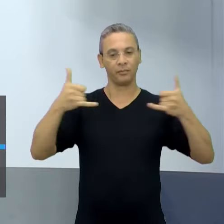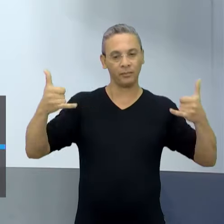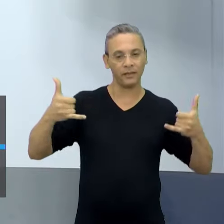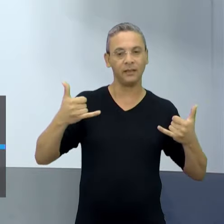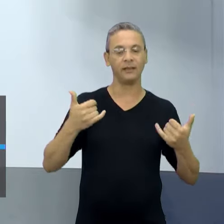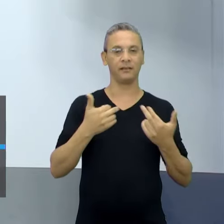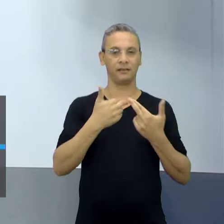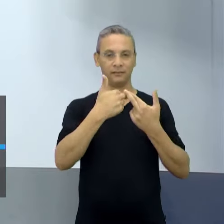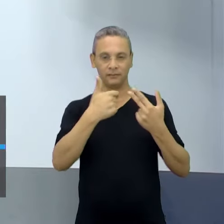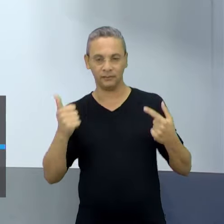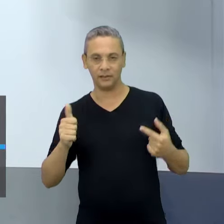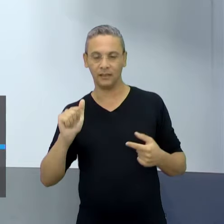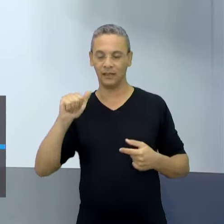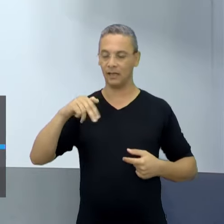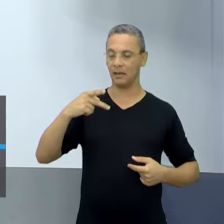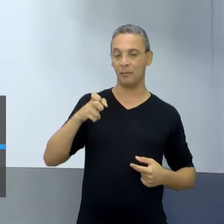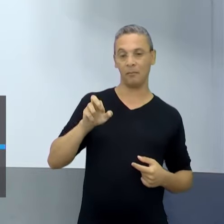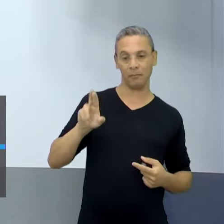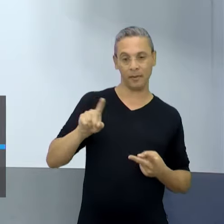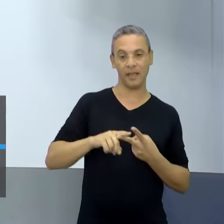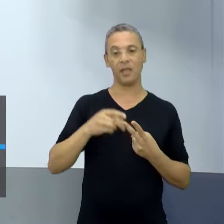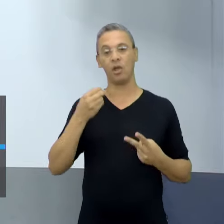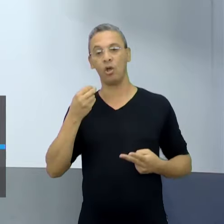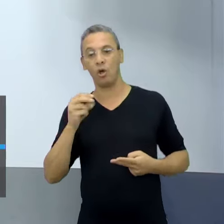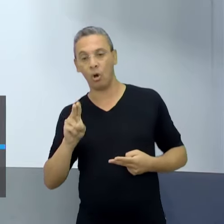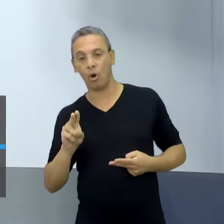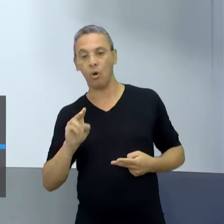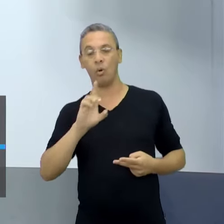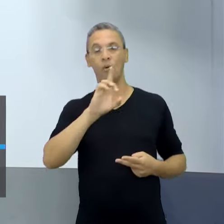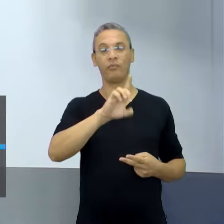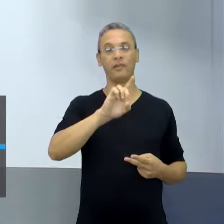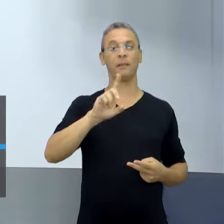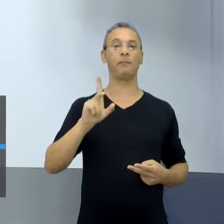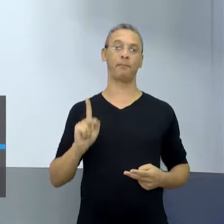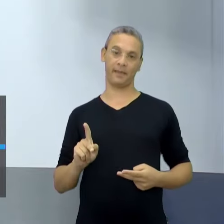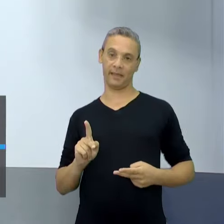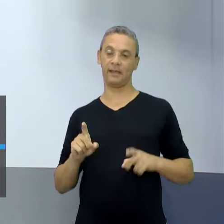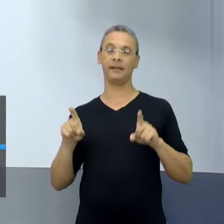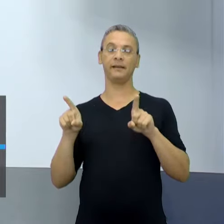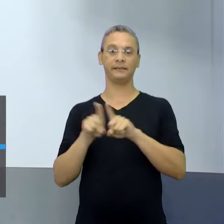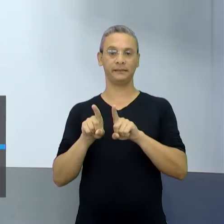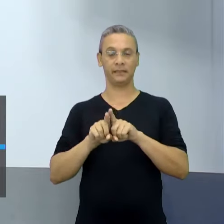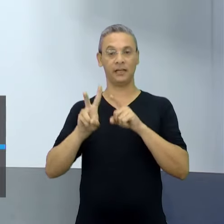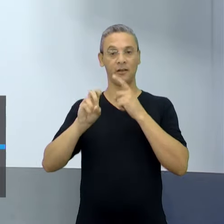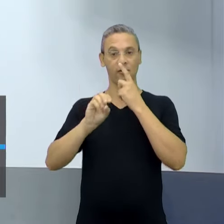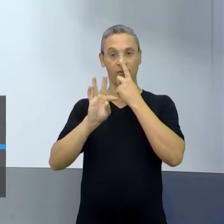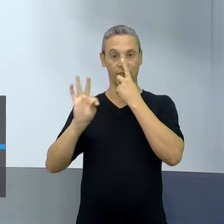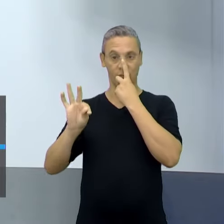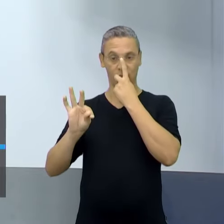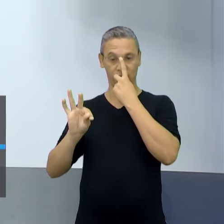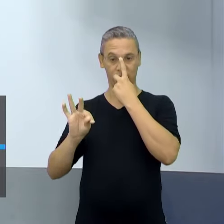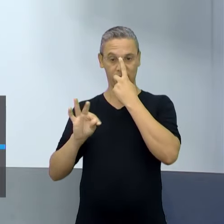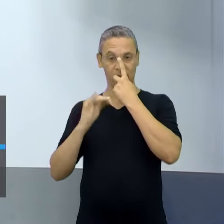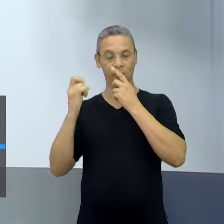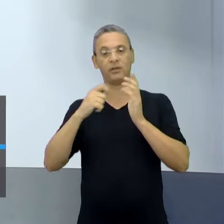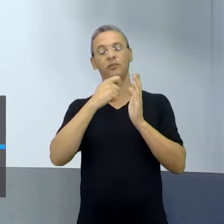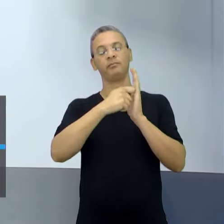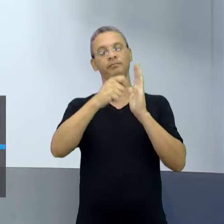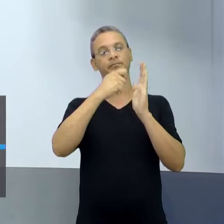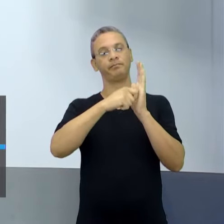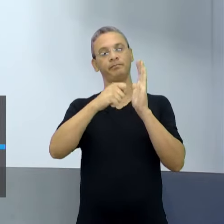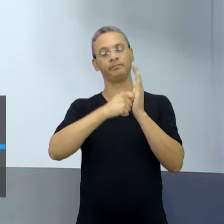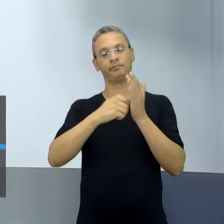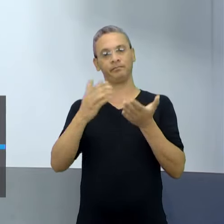elétrica, unidade ampere, ou sobre a voltagem, a DDP, unidade volt. É preciso que você tenha isso anotado aí no